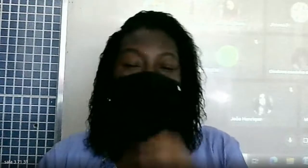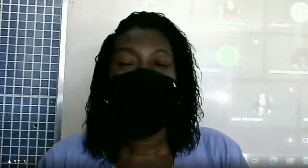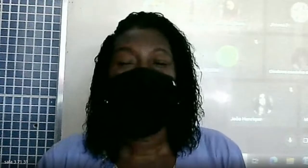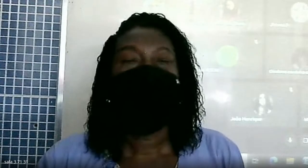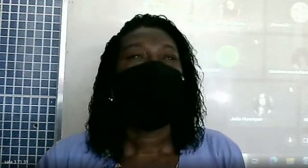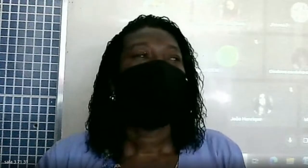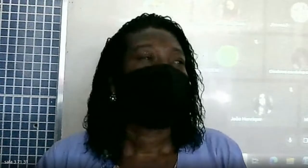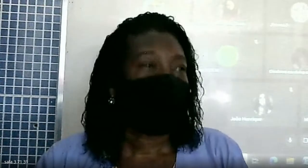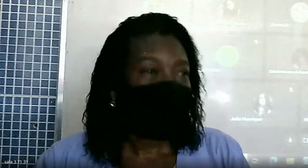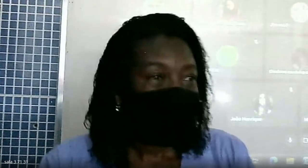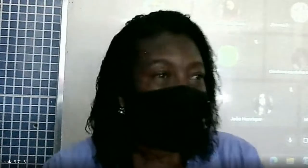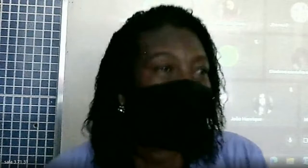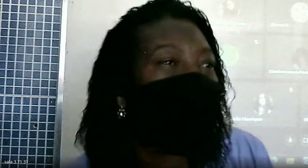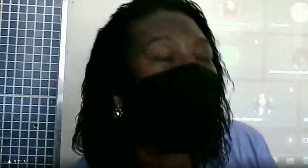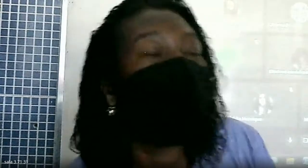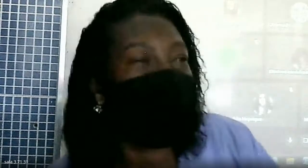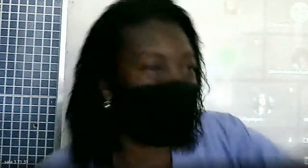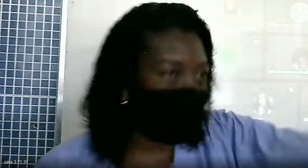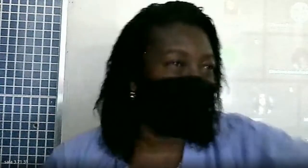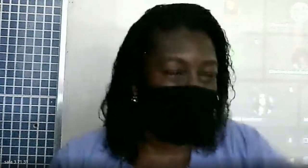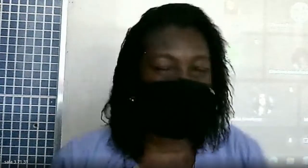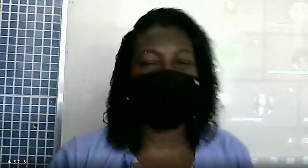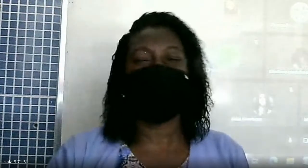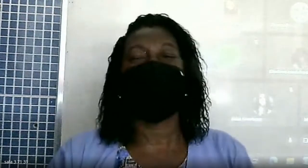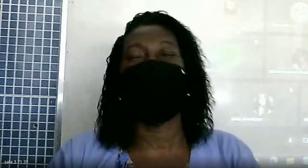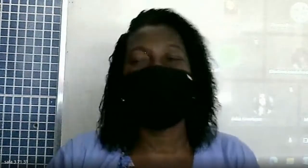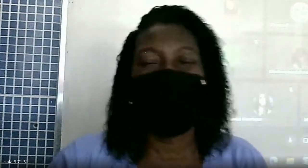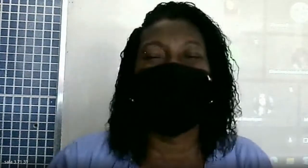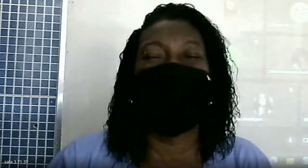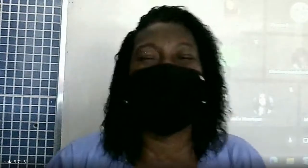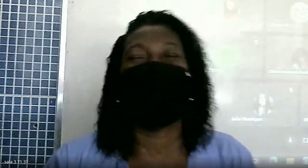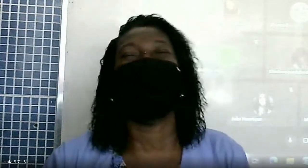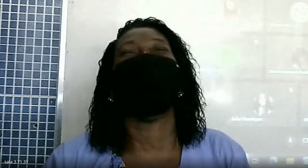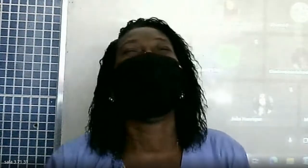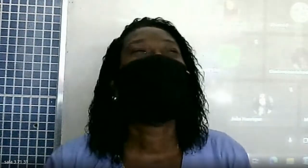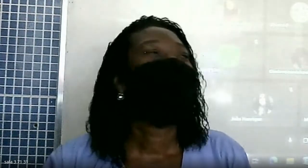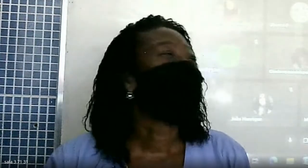né? Sim, a gente vai até que ano? Enfim, depois a gente fala sobre isso, Mariana.